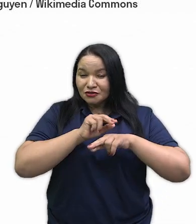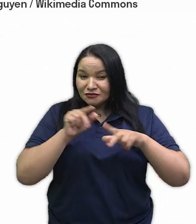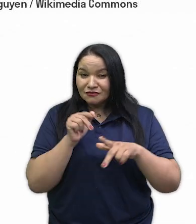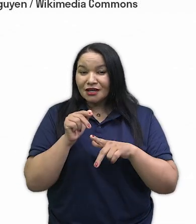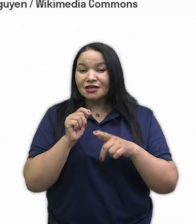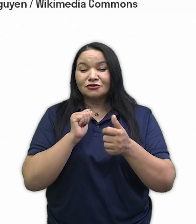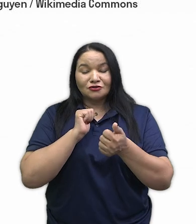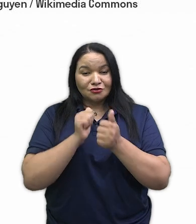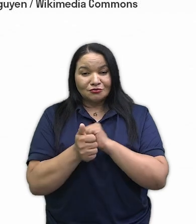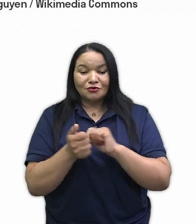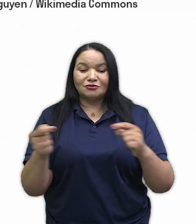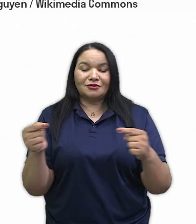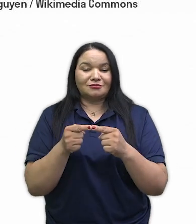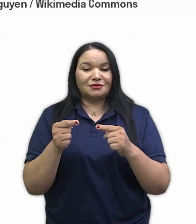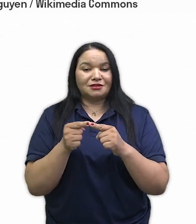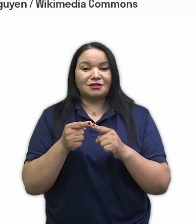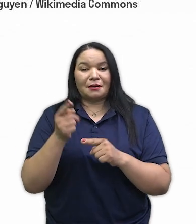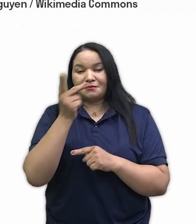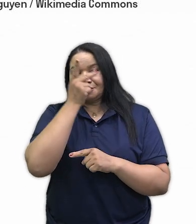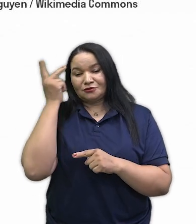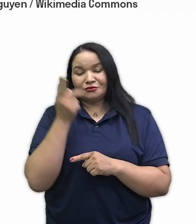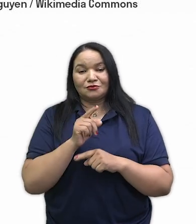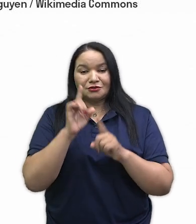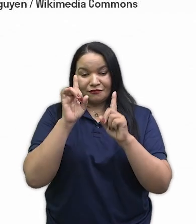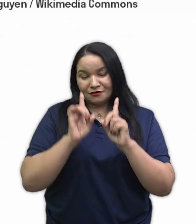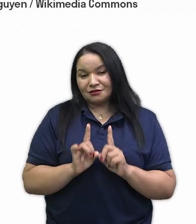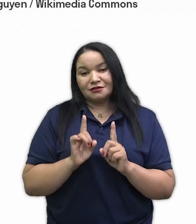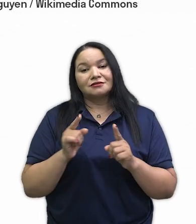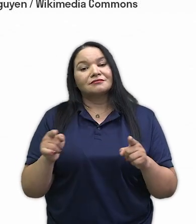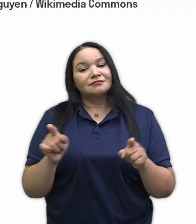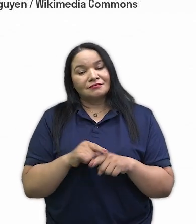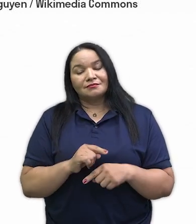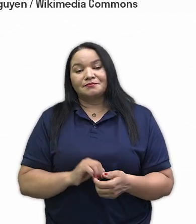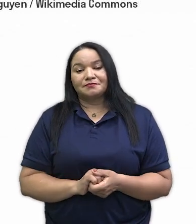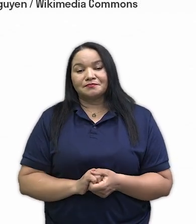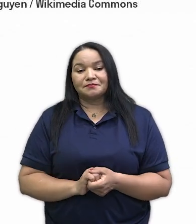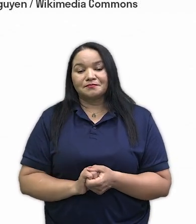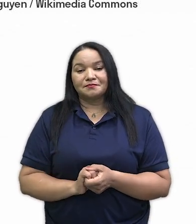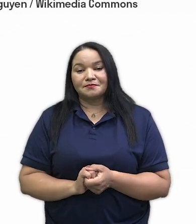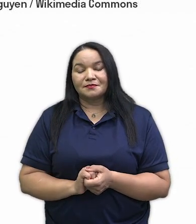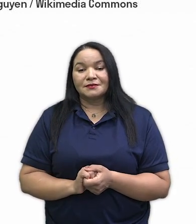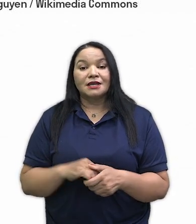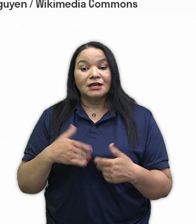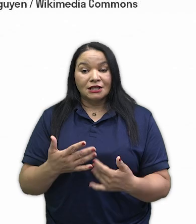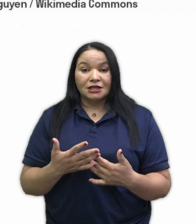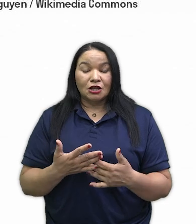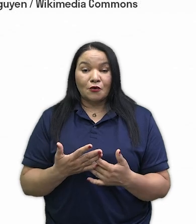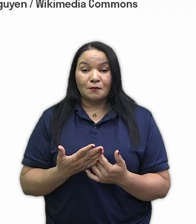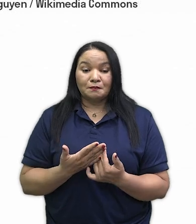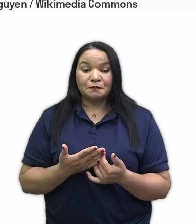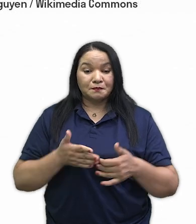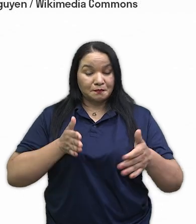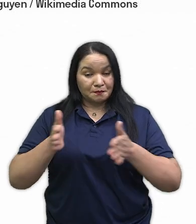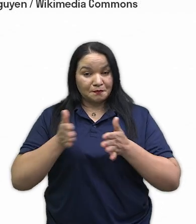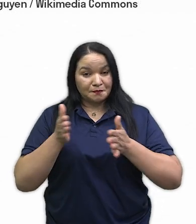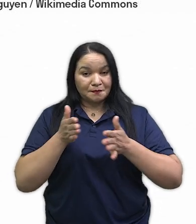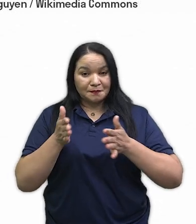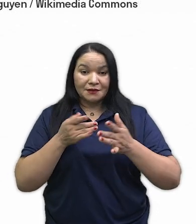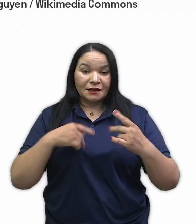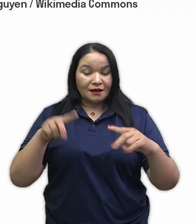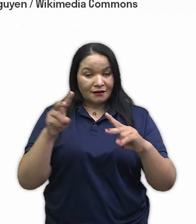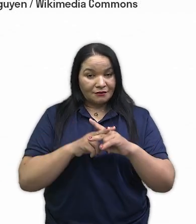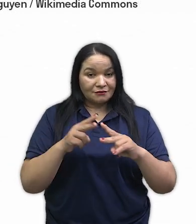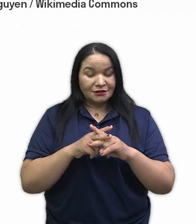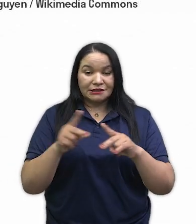acessível às pessoas com deficiência. Então, a acessibilidade nas lutas não só amplia sua prática,